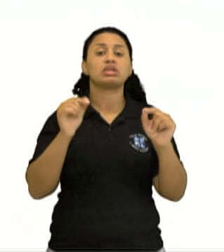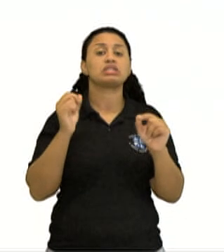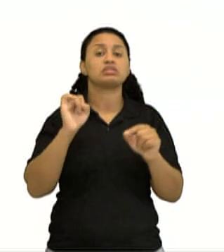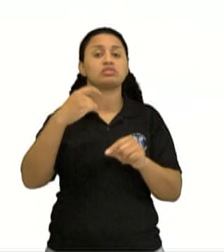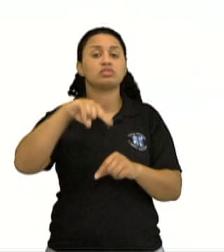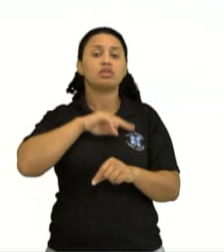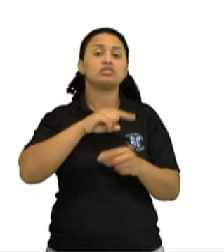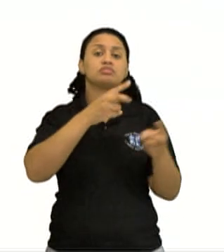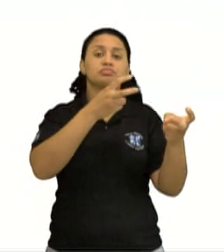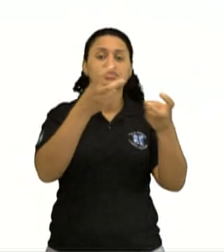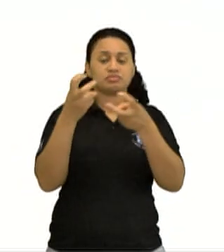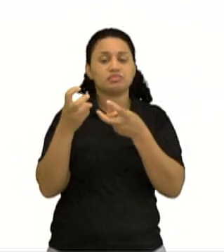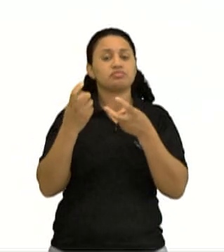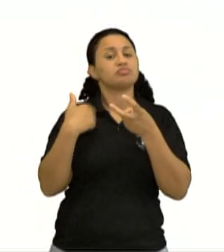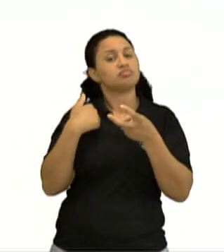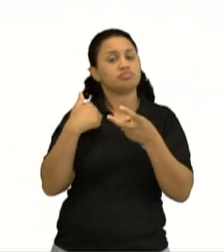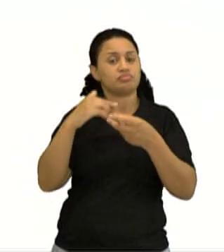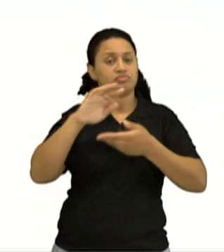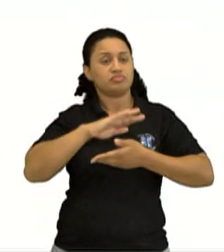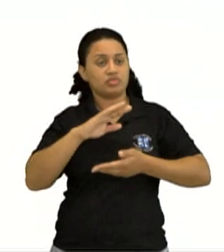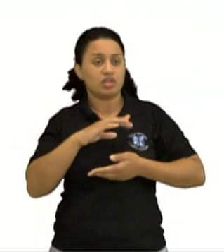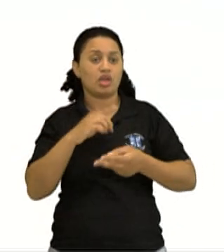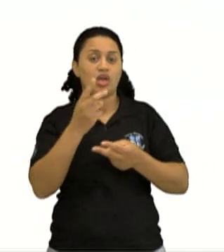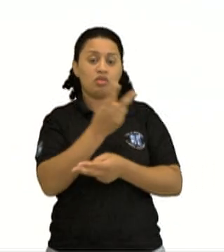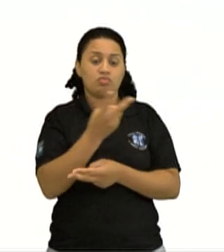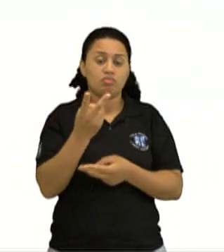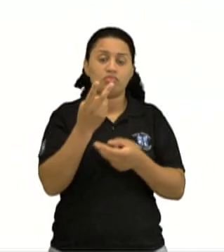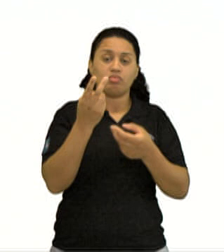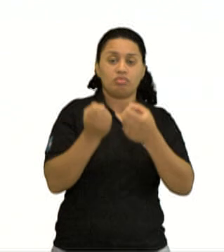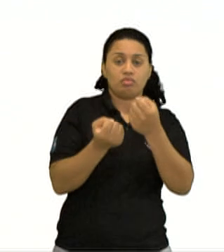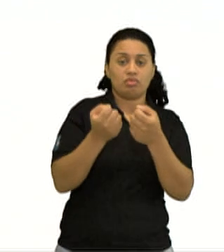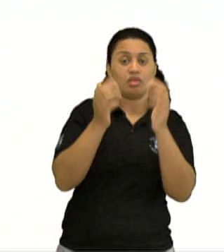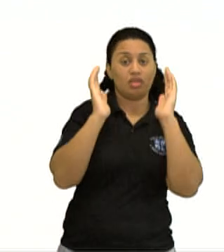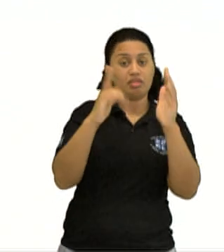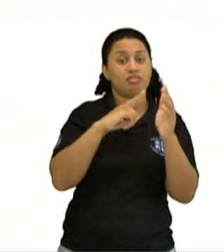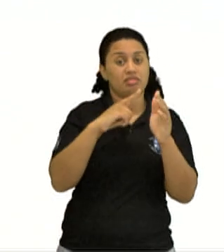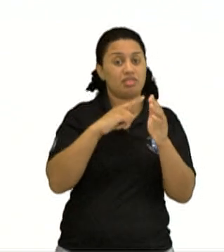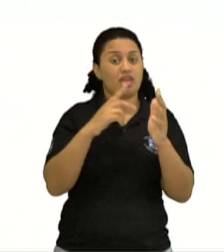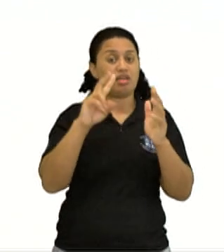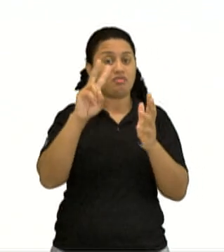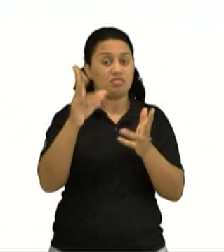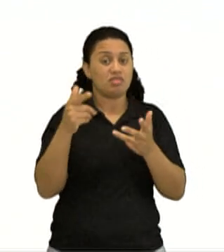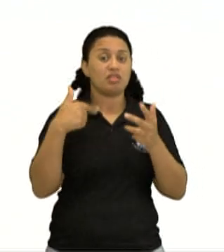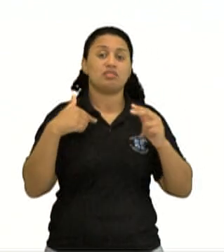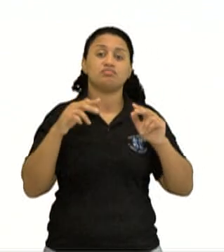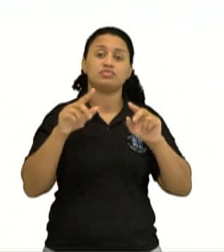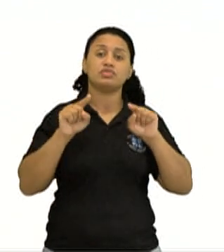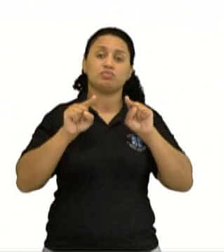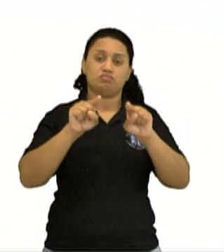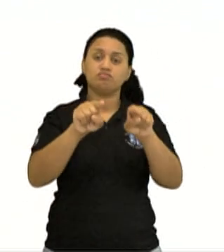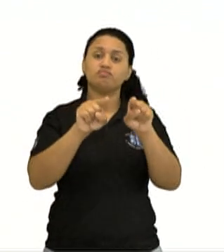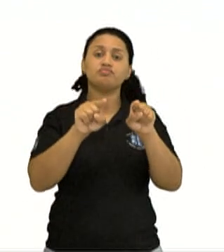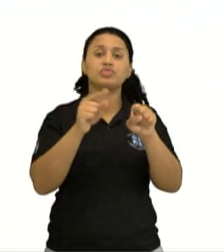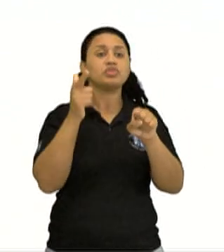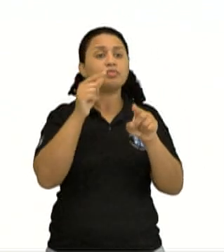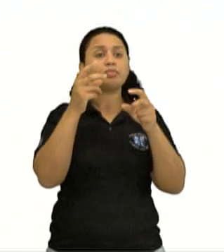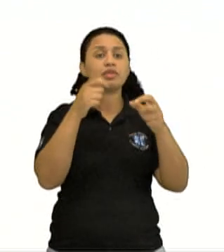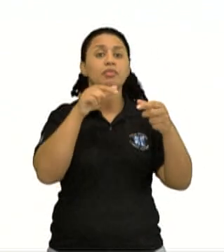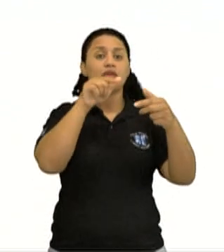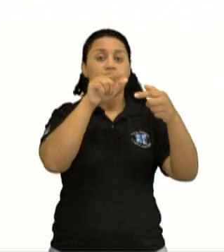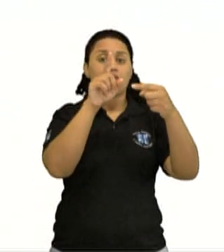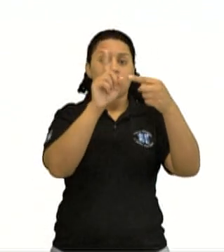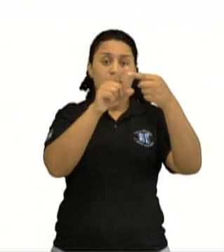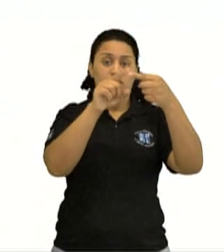que os veículos têm a mesma velocidade, podemos perceber que a força do impacto na primeira situação é maior, pois